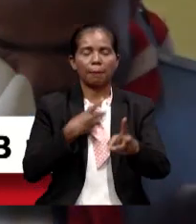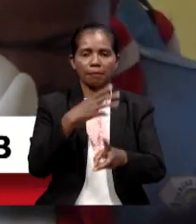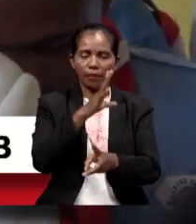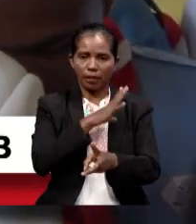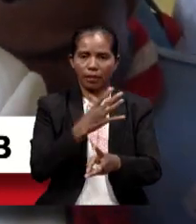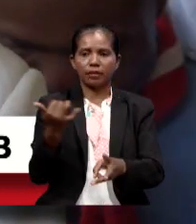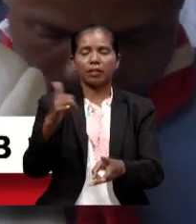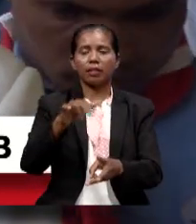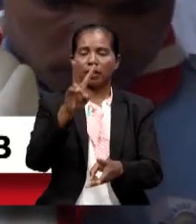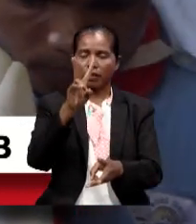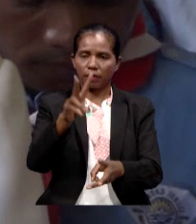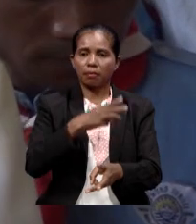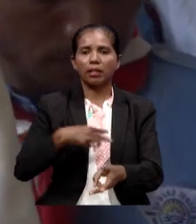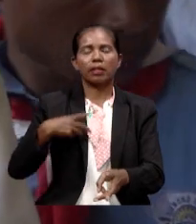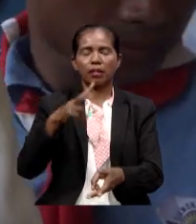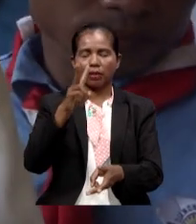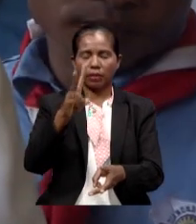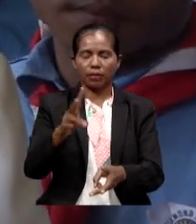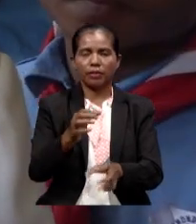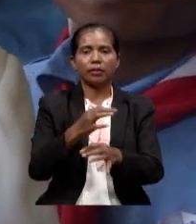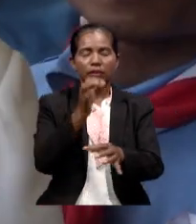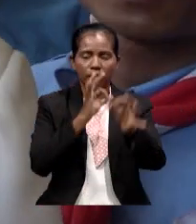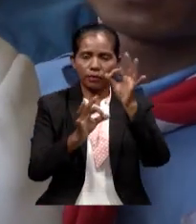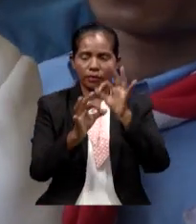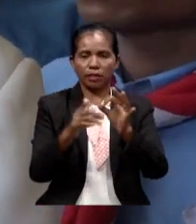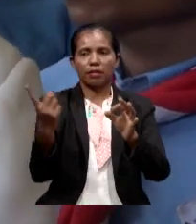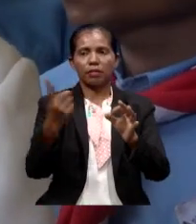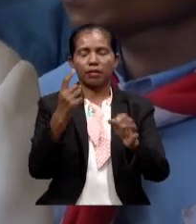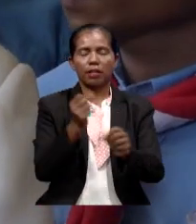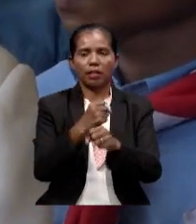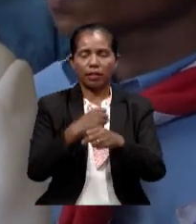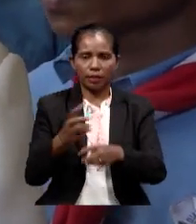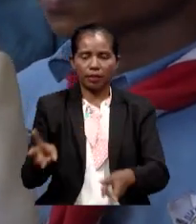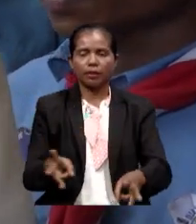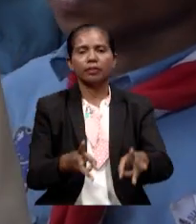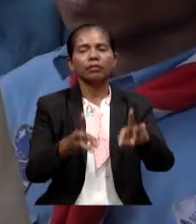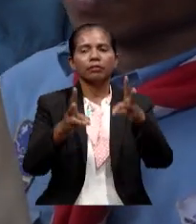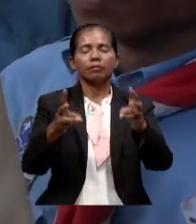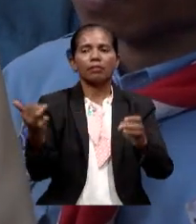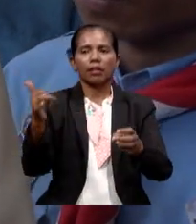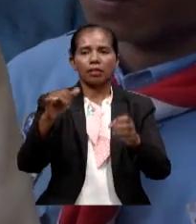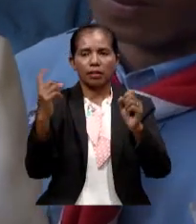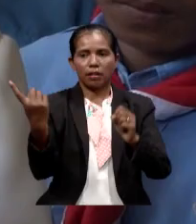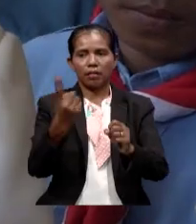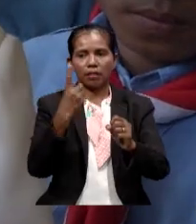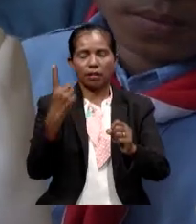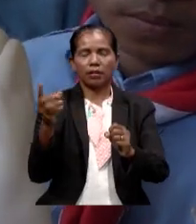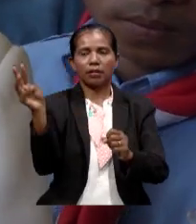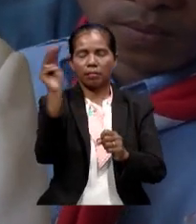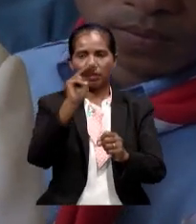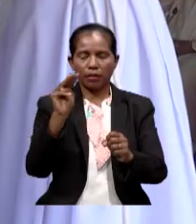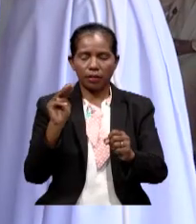atusinai rua, fiel na fatim, halau di dia que se ne aknar, e adala ne besira fihir, atusira sai na fatim modelo,